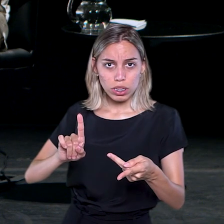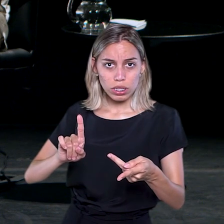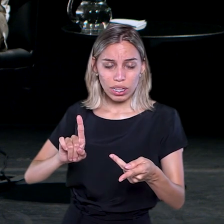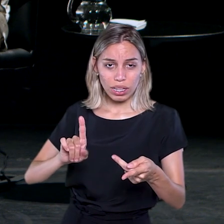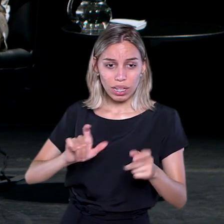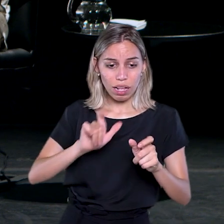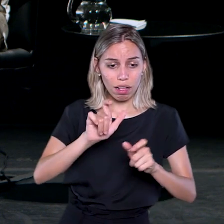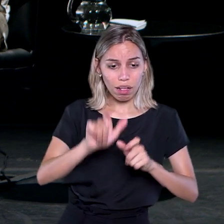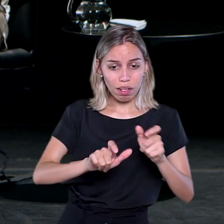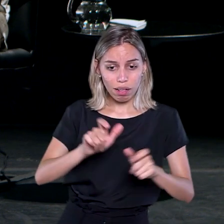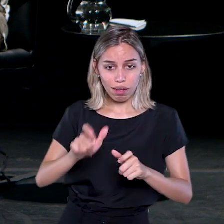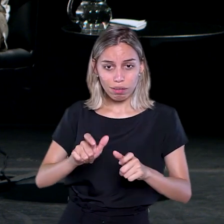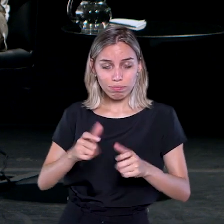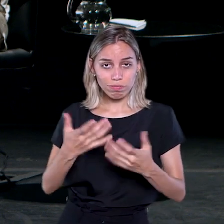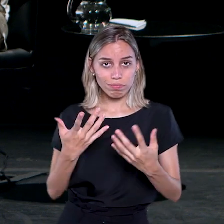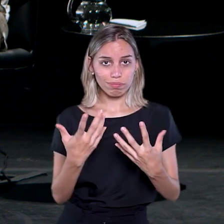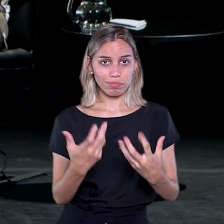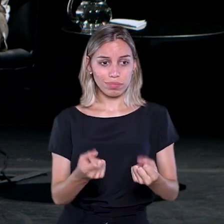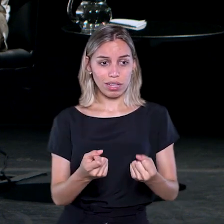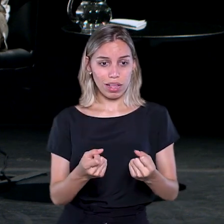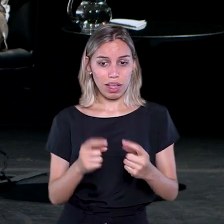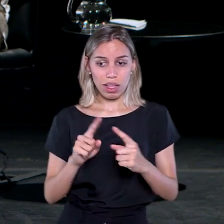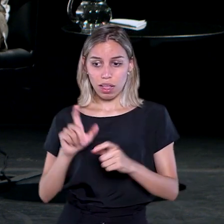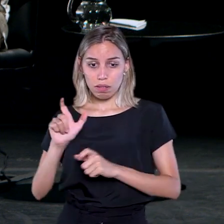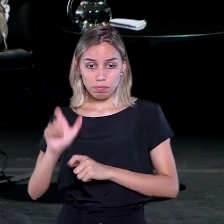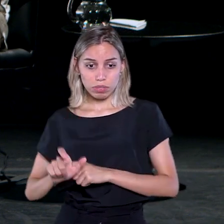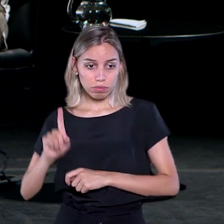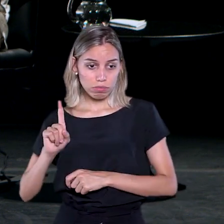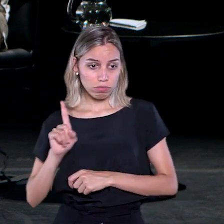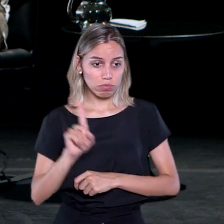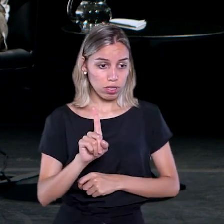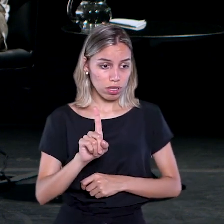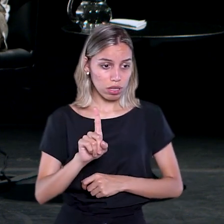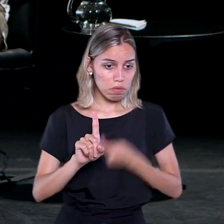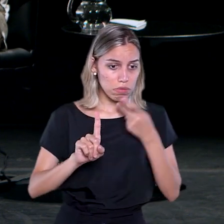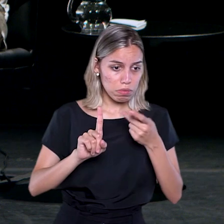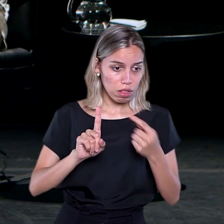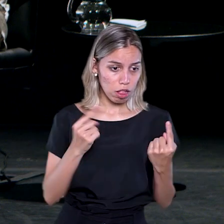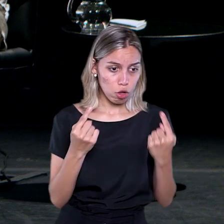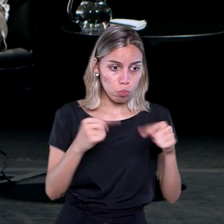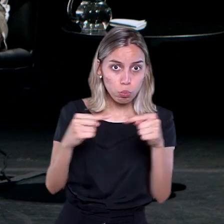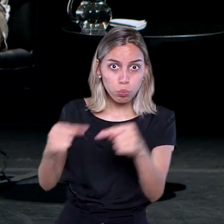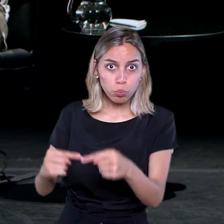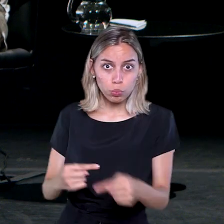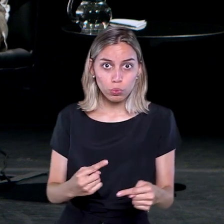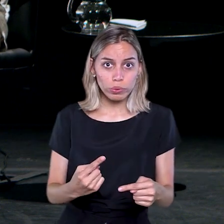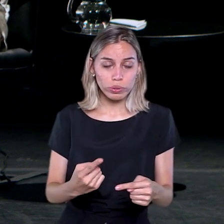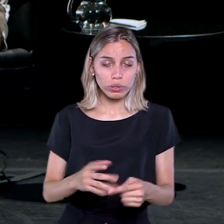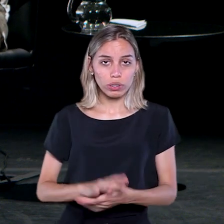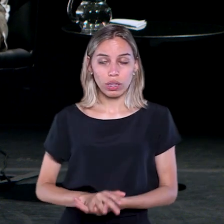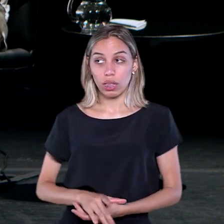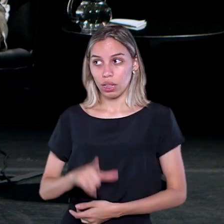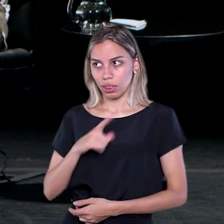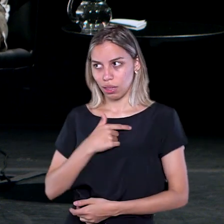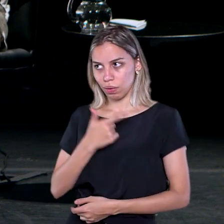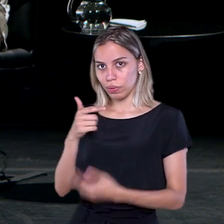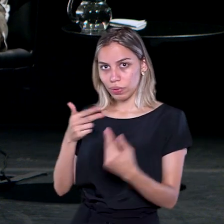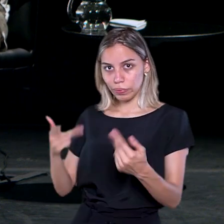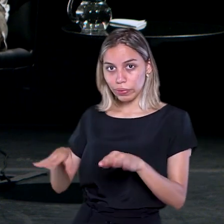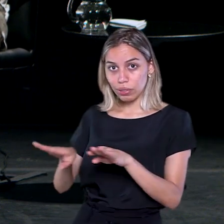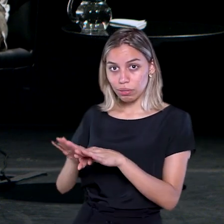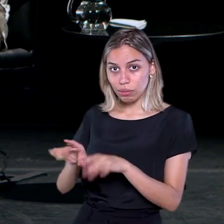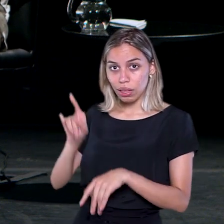da liberdade de expressão. Para subjugar alguém. Subjugar grupos que já são subalternizados socialmente. Então, isso é muito grave.